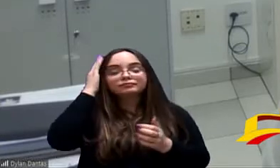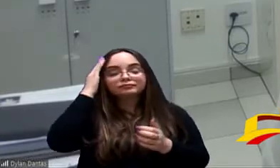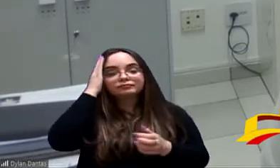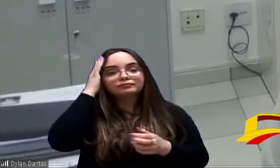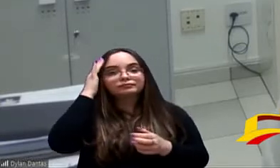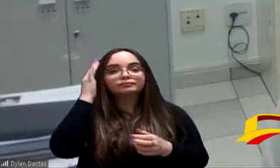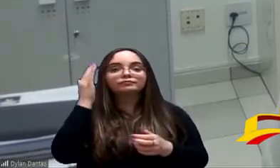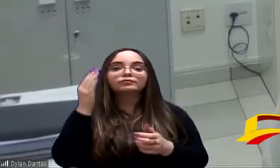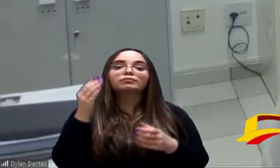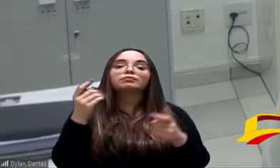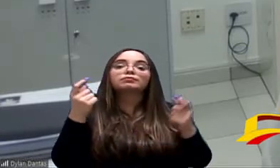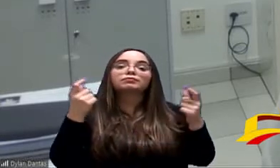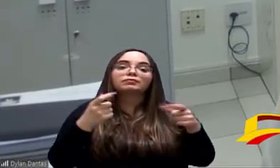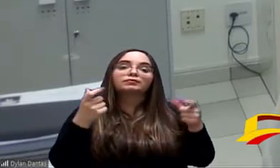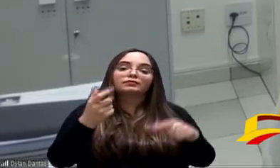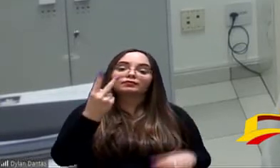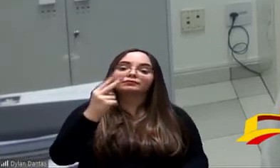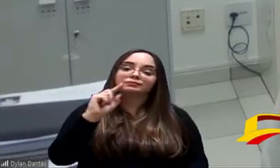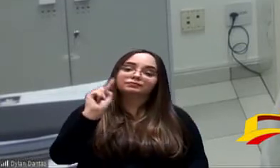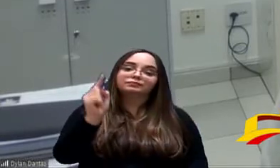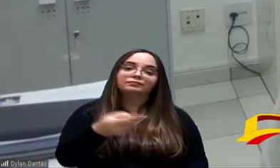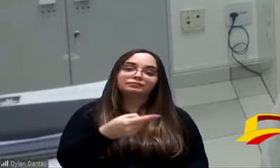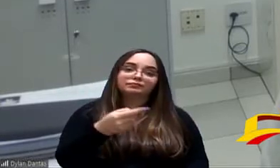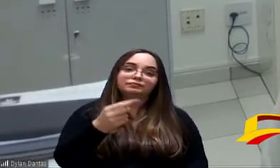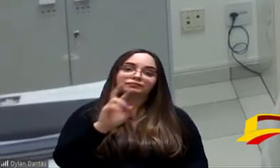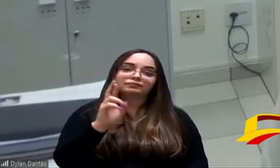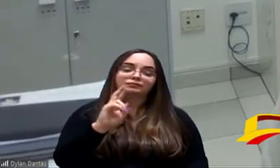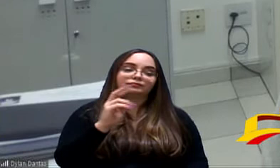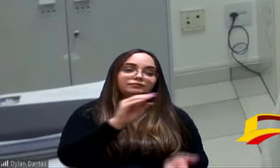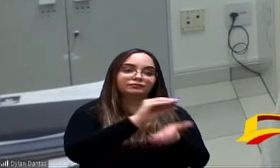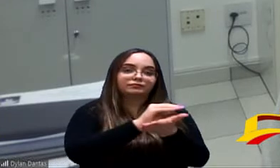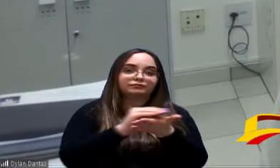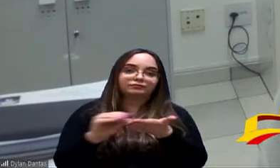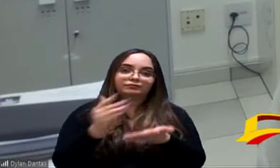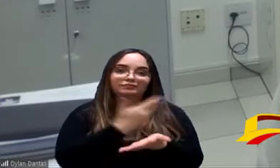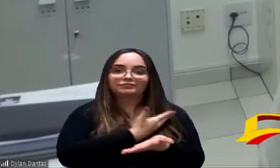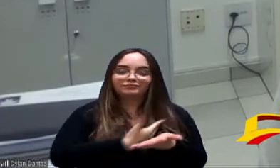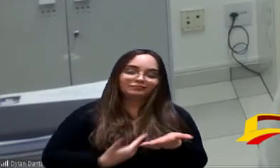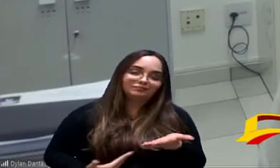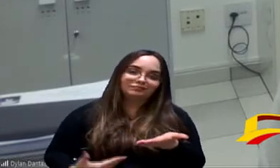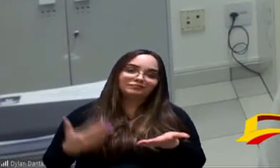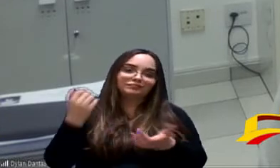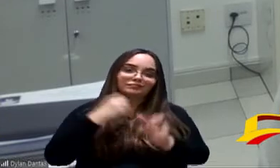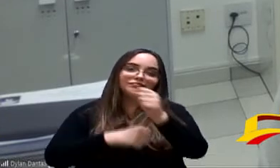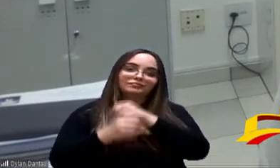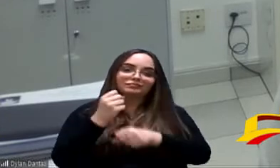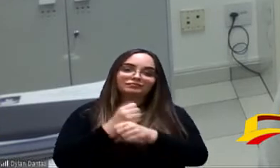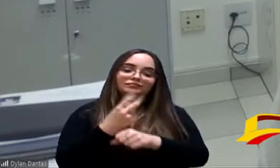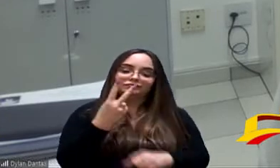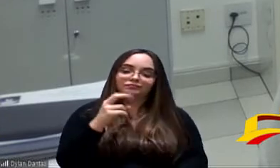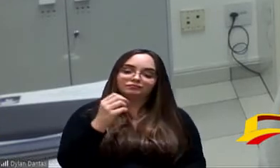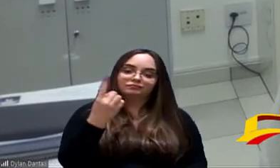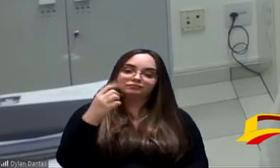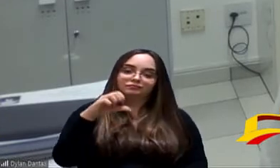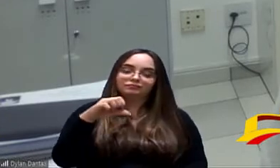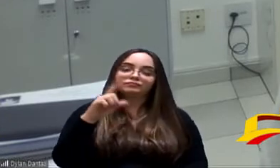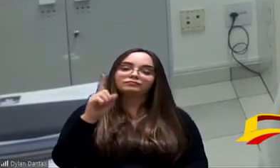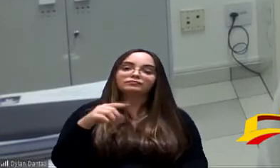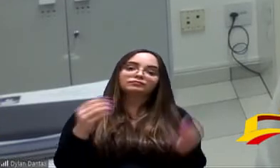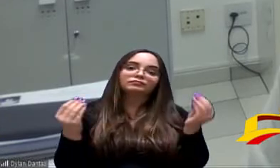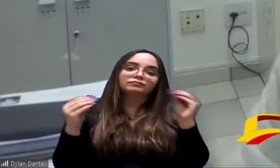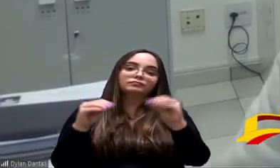parar os quase 2 milhões enviados pelo governo federal no ano de 2019 para